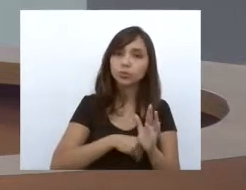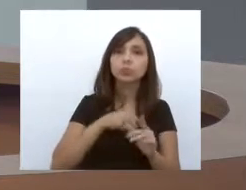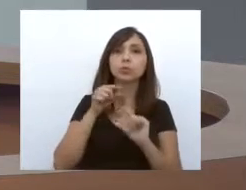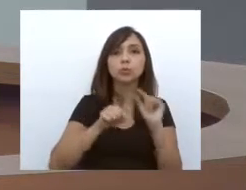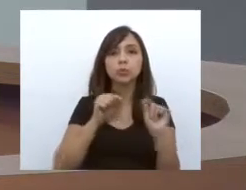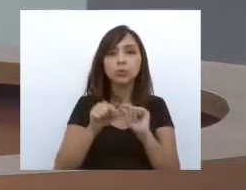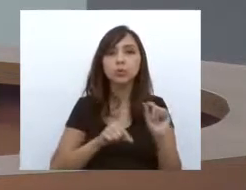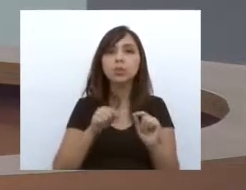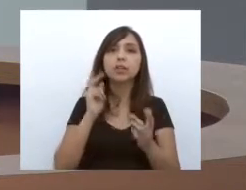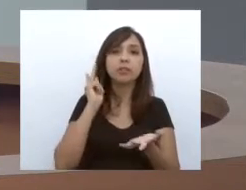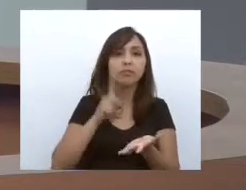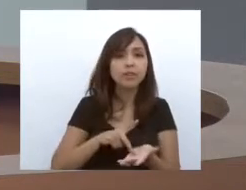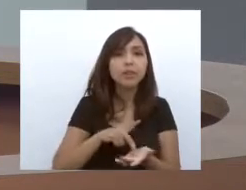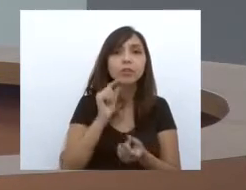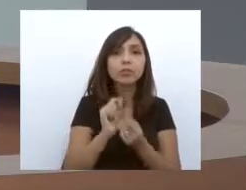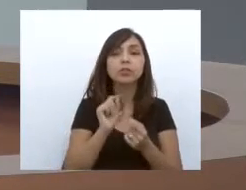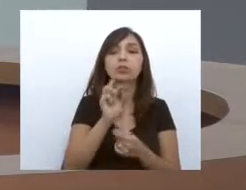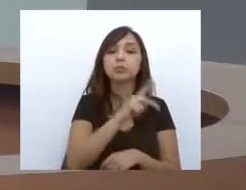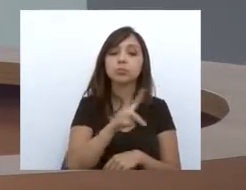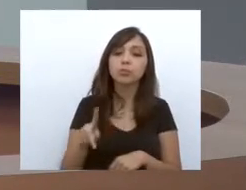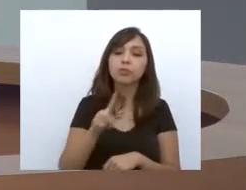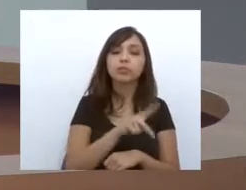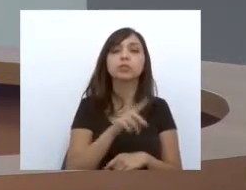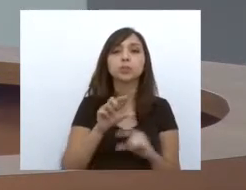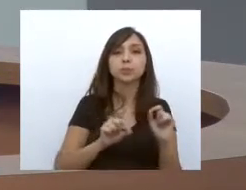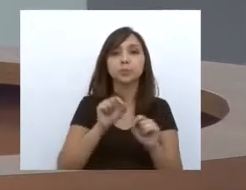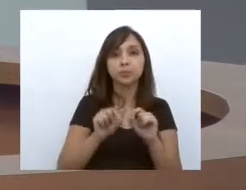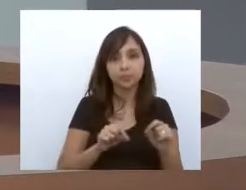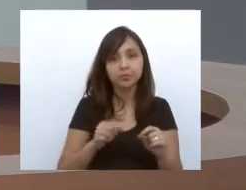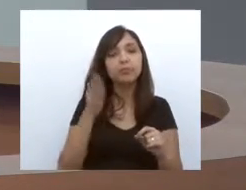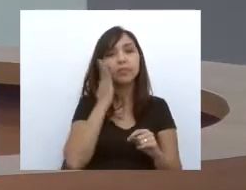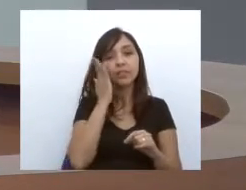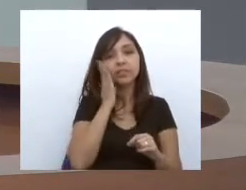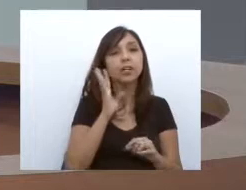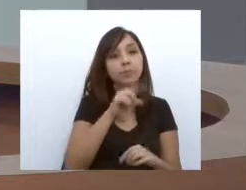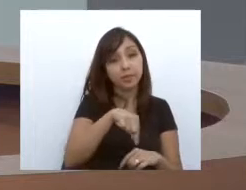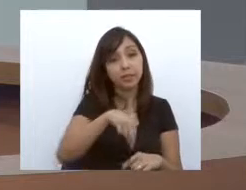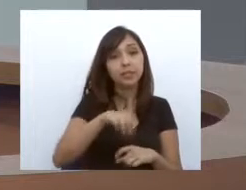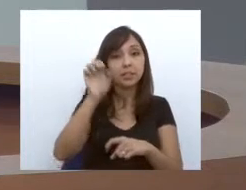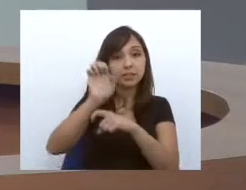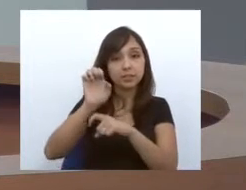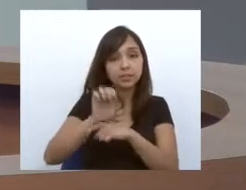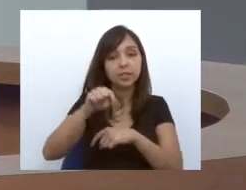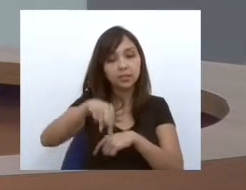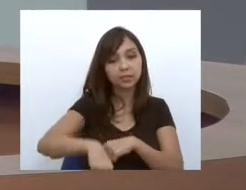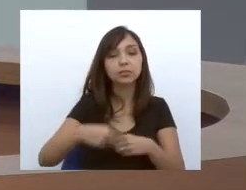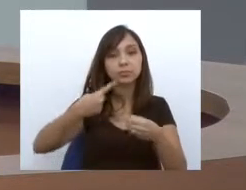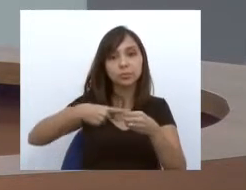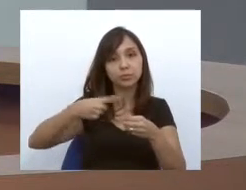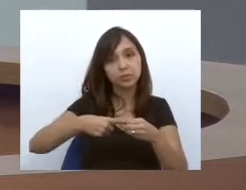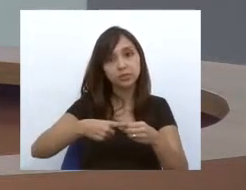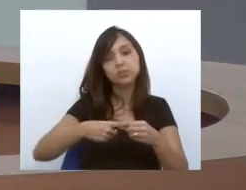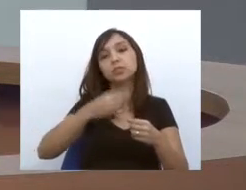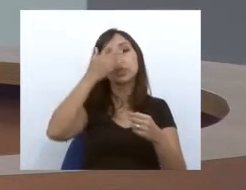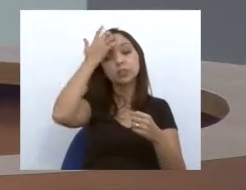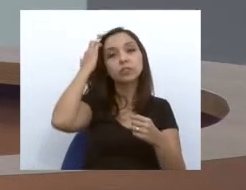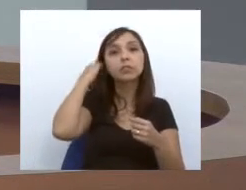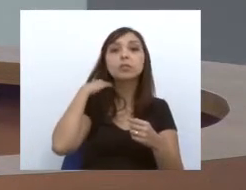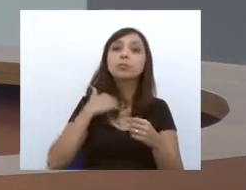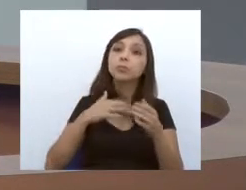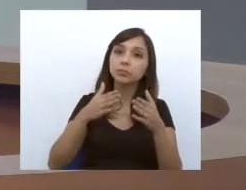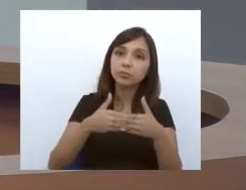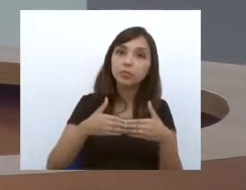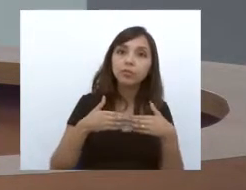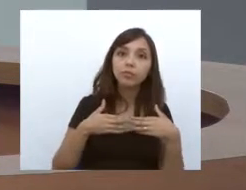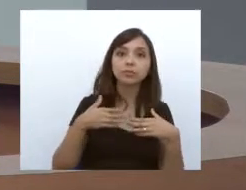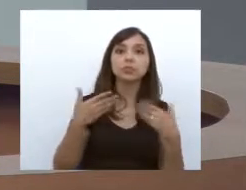é real que acontece com relação aos professores nesse estado e nesse município. Então, pela justeza da